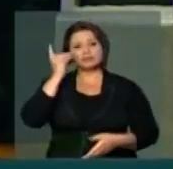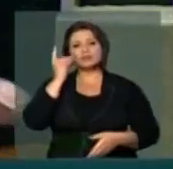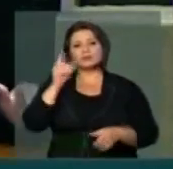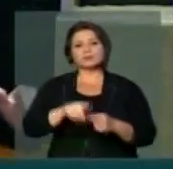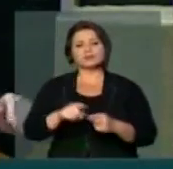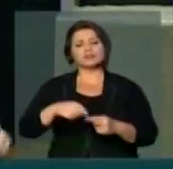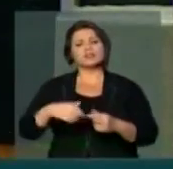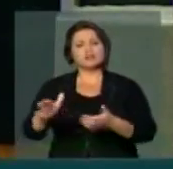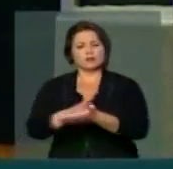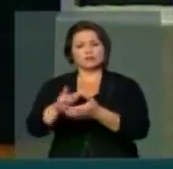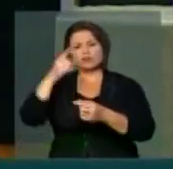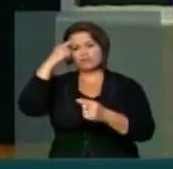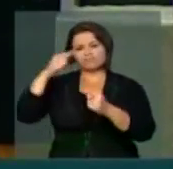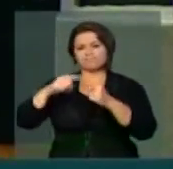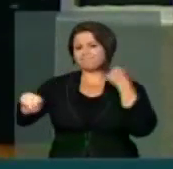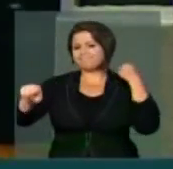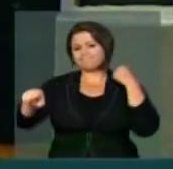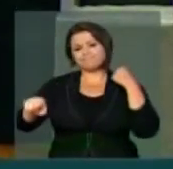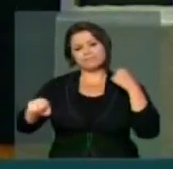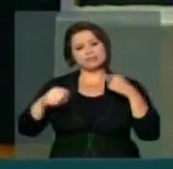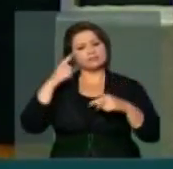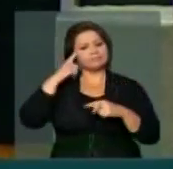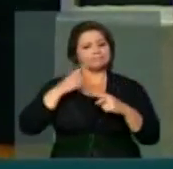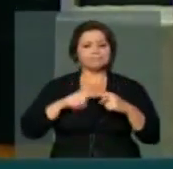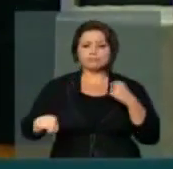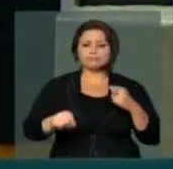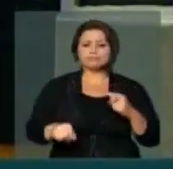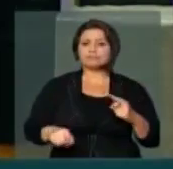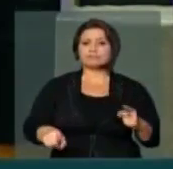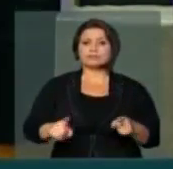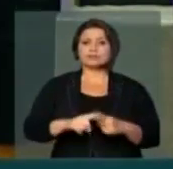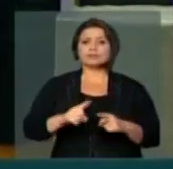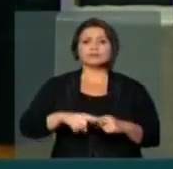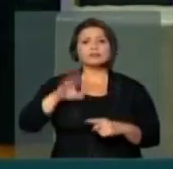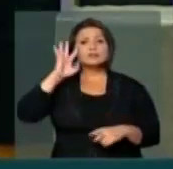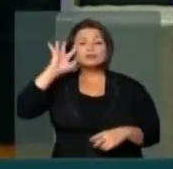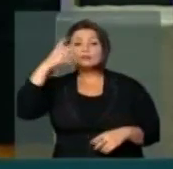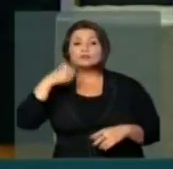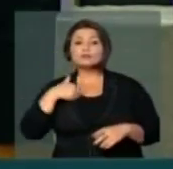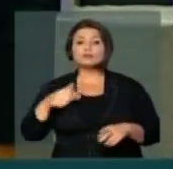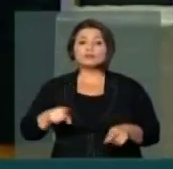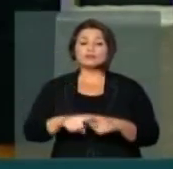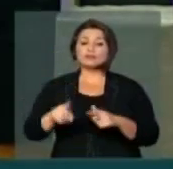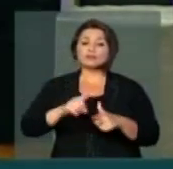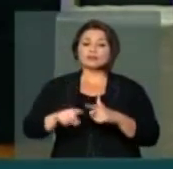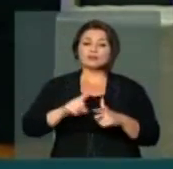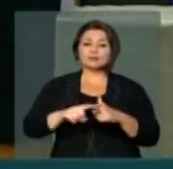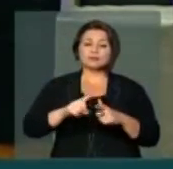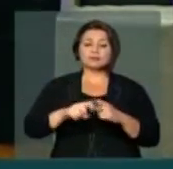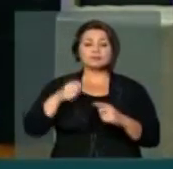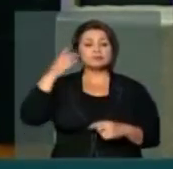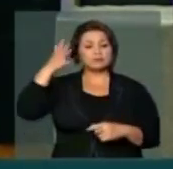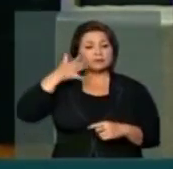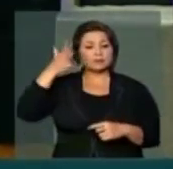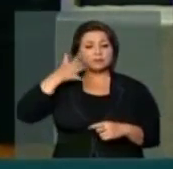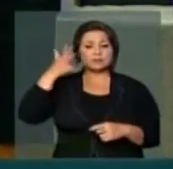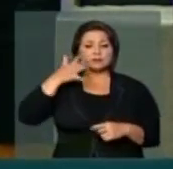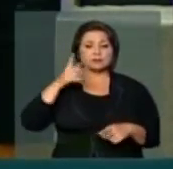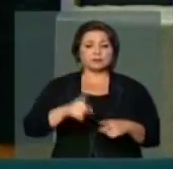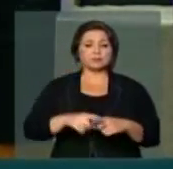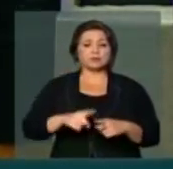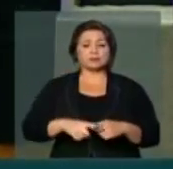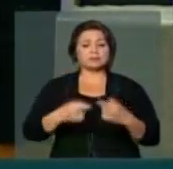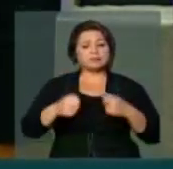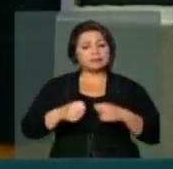quem eu discordo completamente, que a solução para as mazelas da política necessariamente é